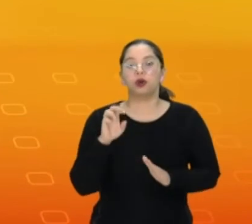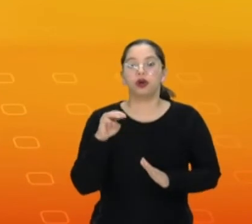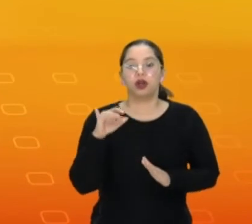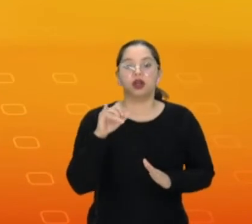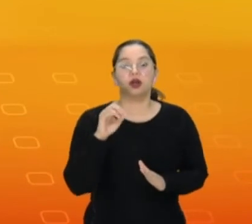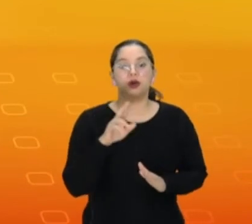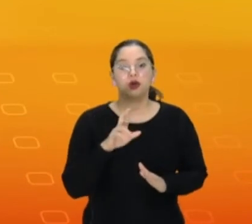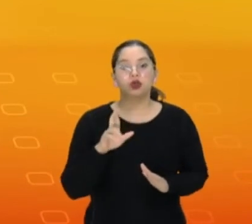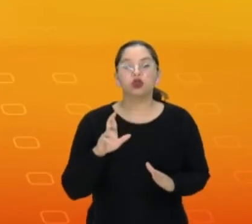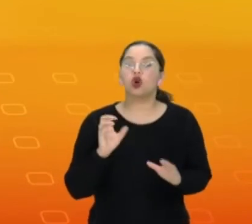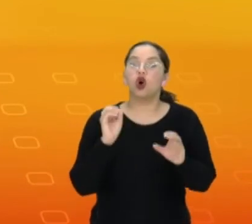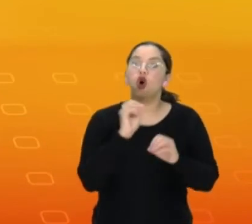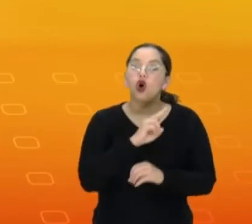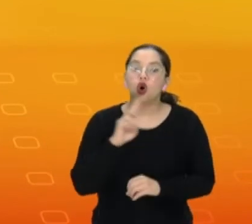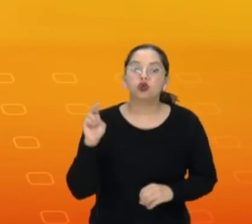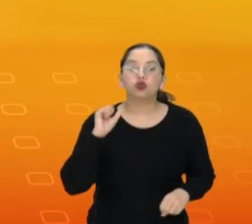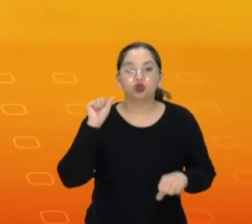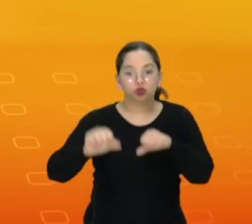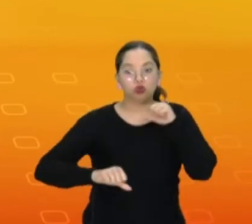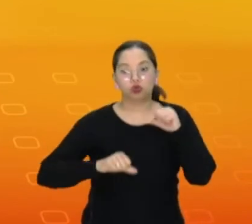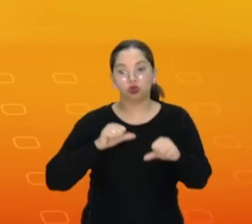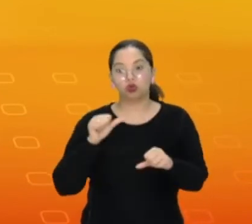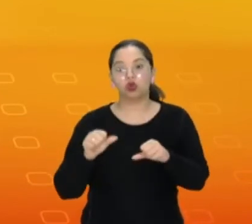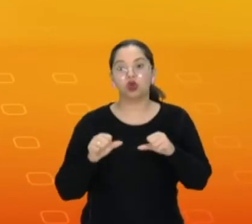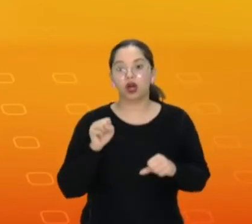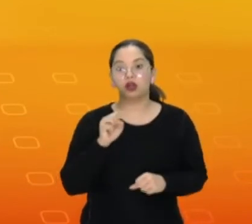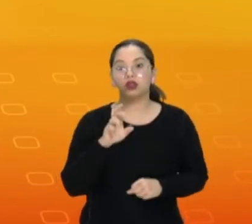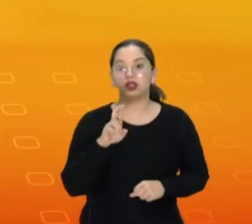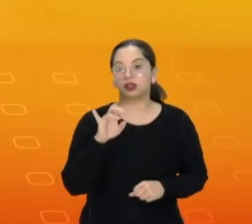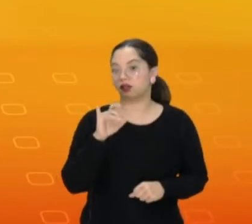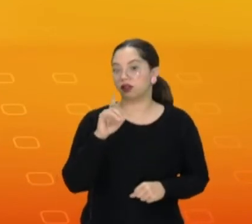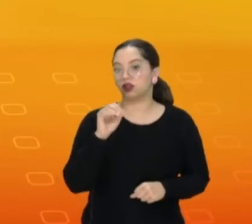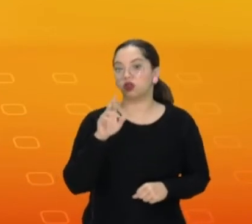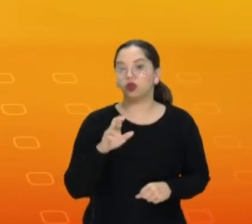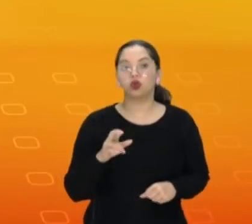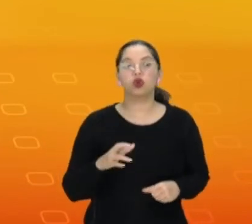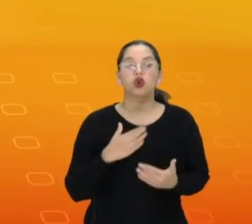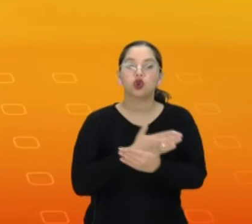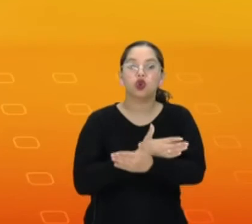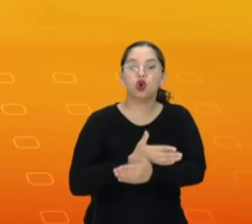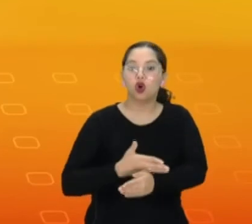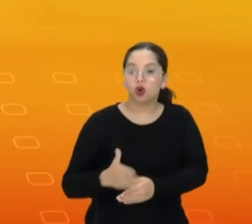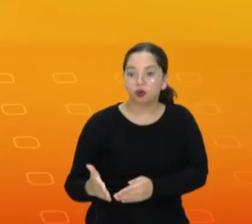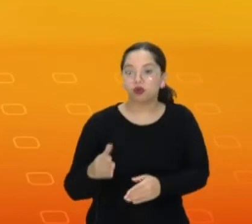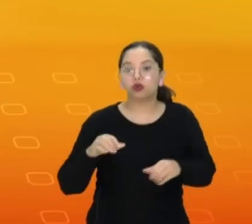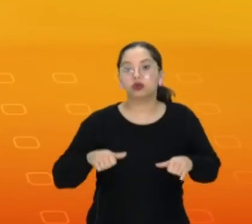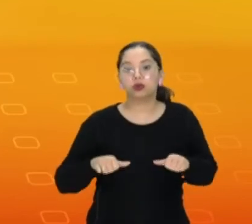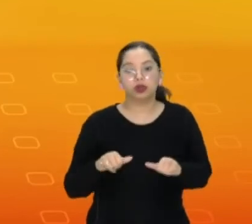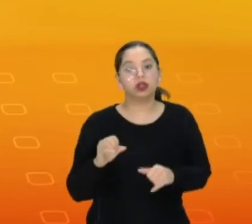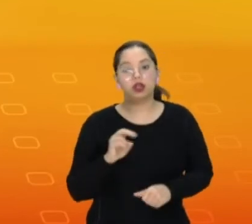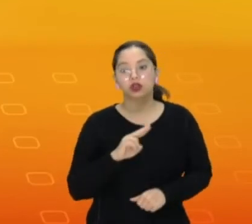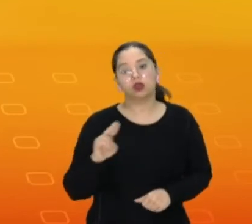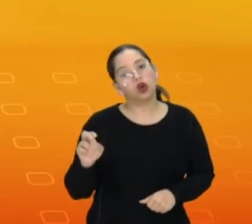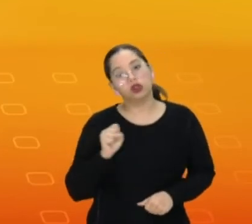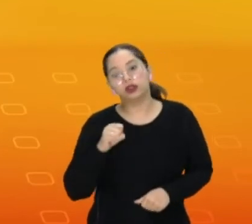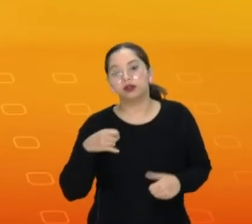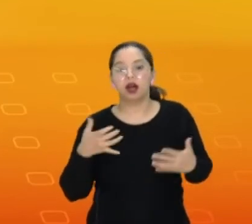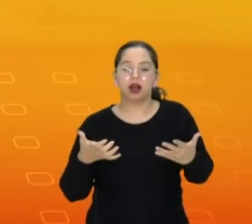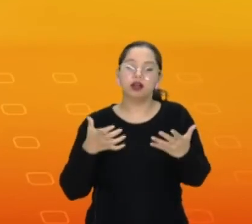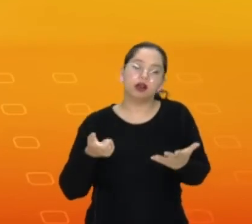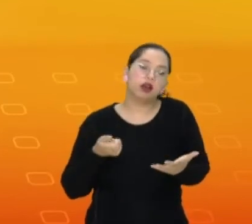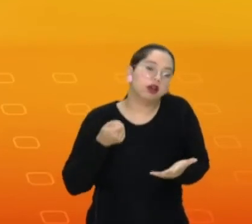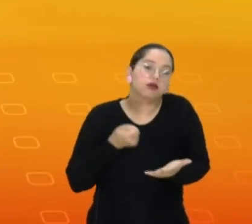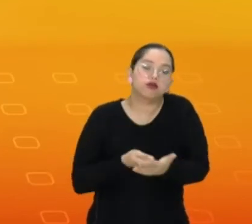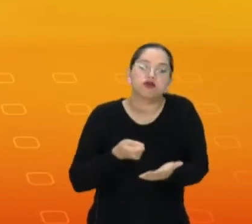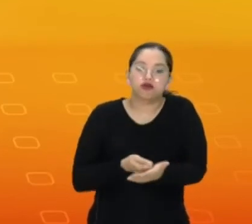um dos equipamentos de servidores comuns de mercado você a gente vai querer rotear isso aí e provedor de